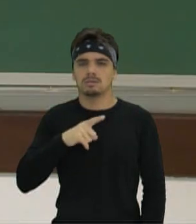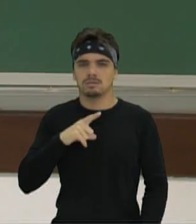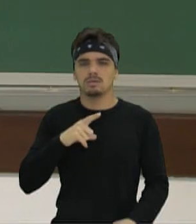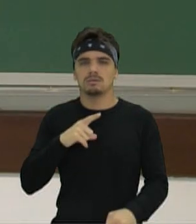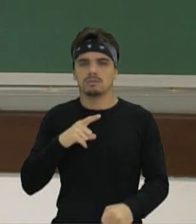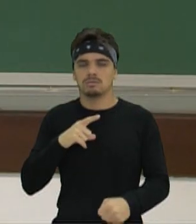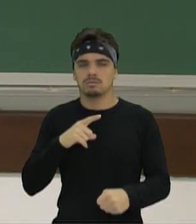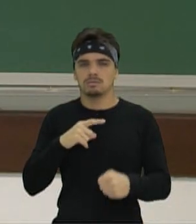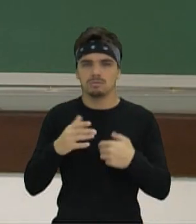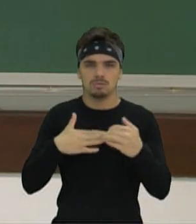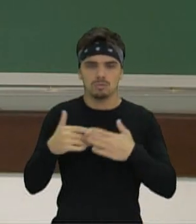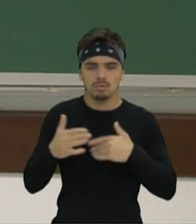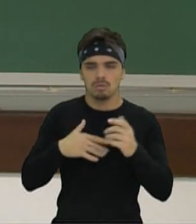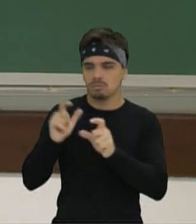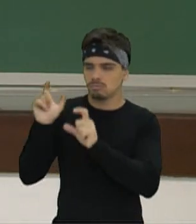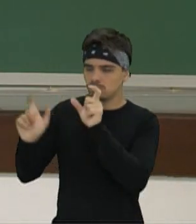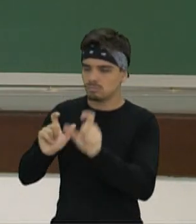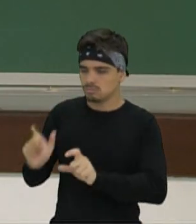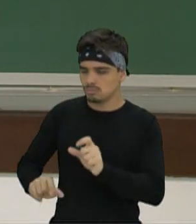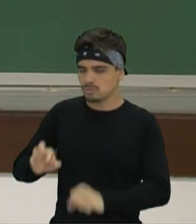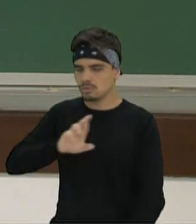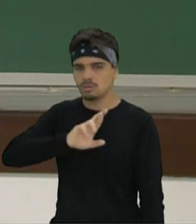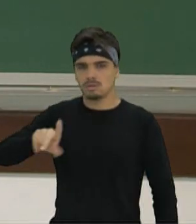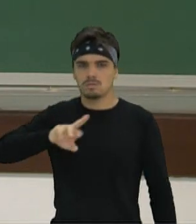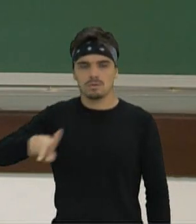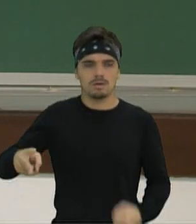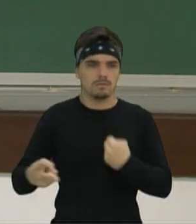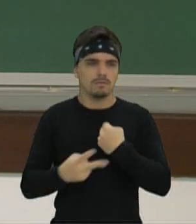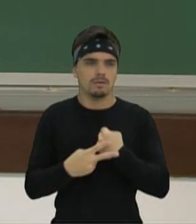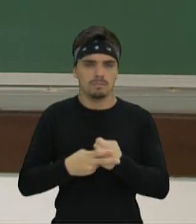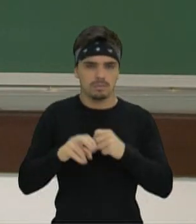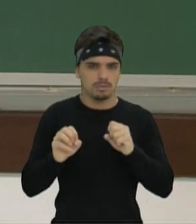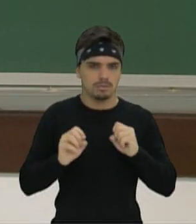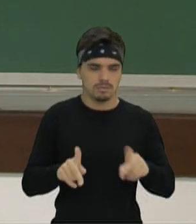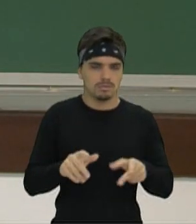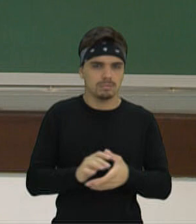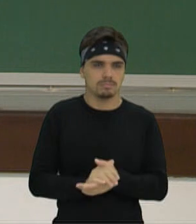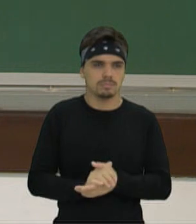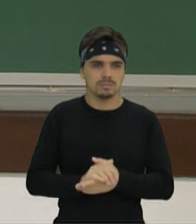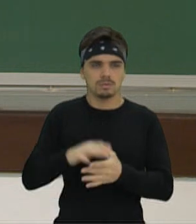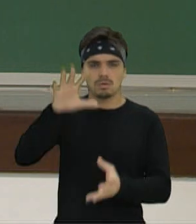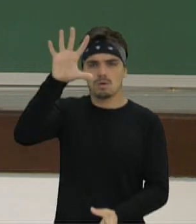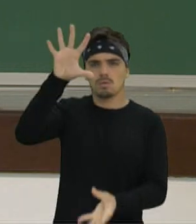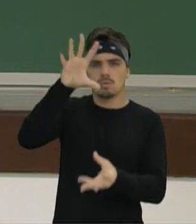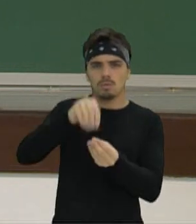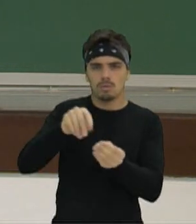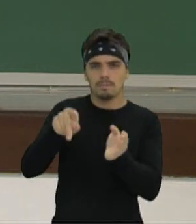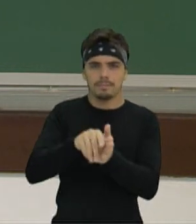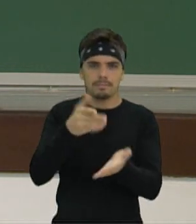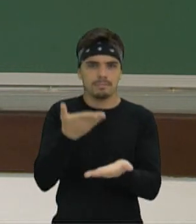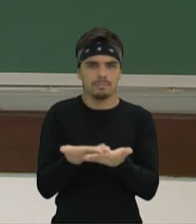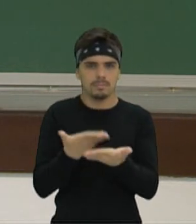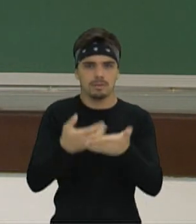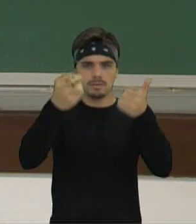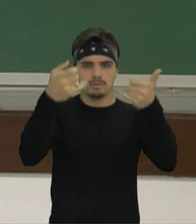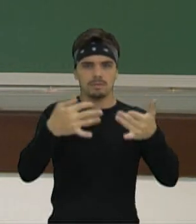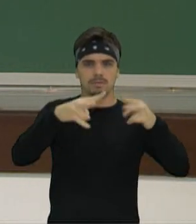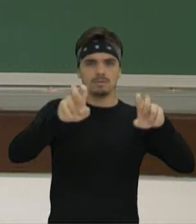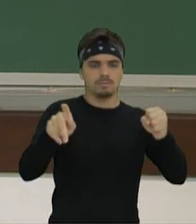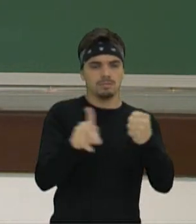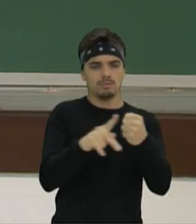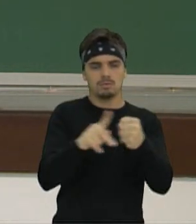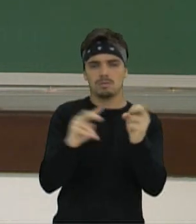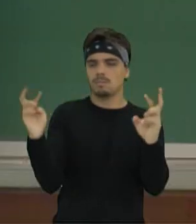viesse qualquer outra palavra que não fosse verbo. Beleza? Resumão da nossa aula. Falamos sobre pronomes